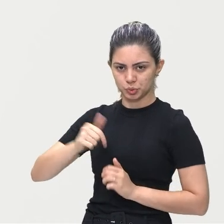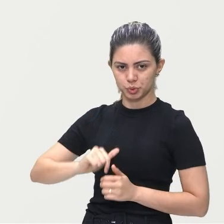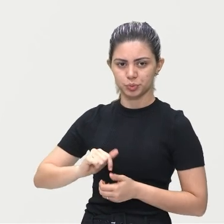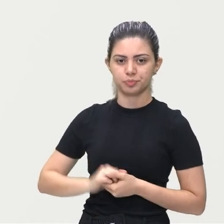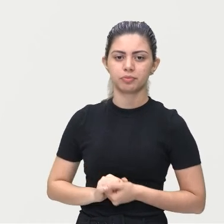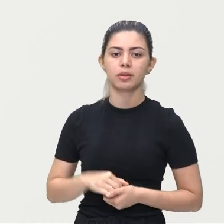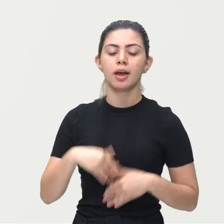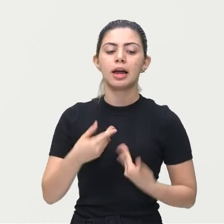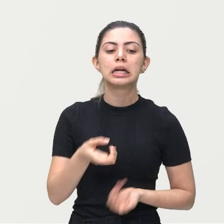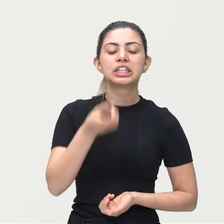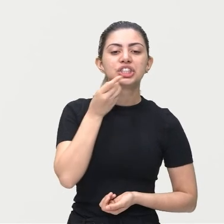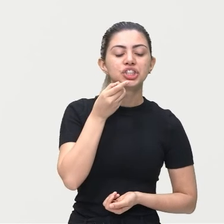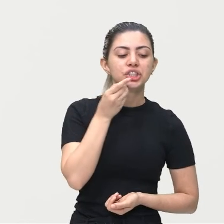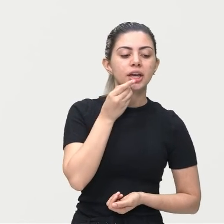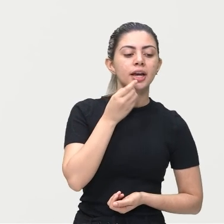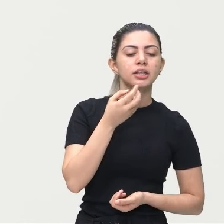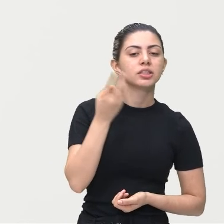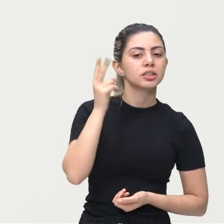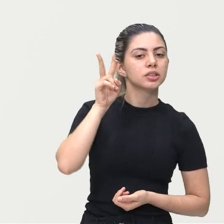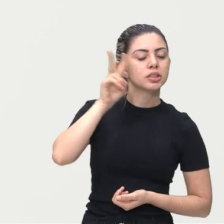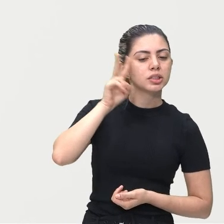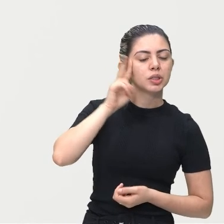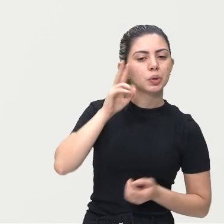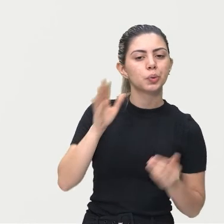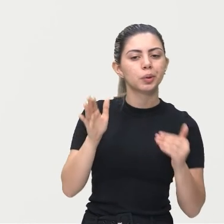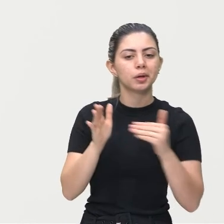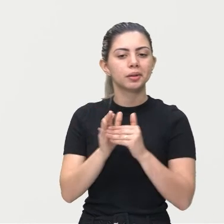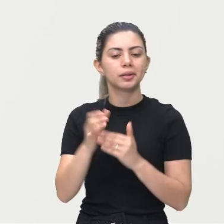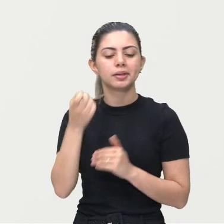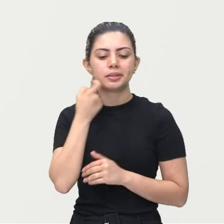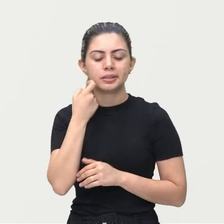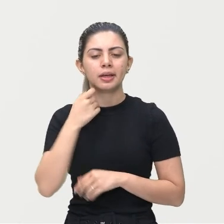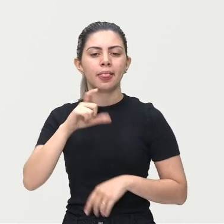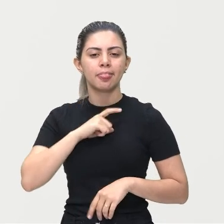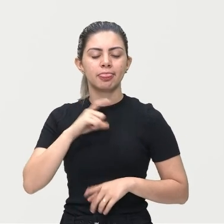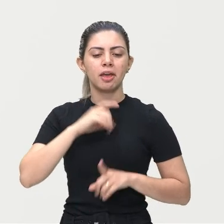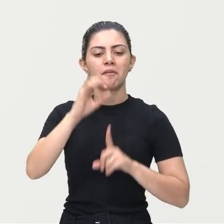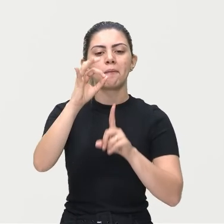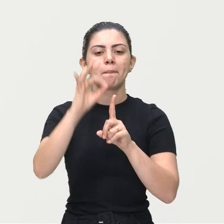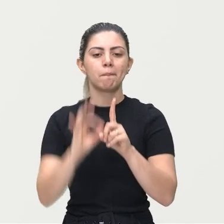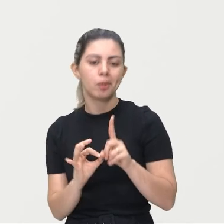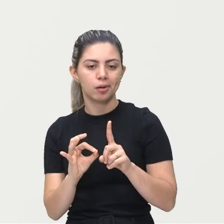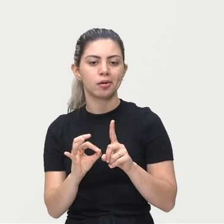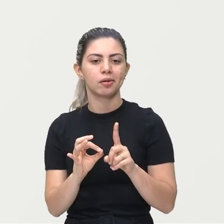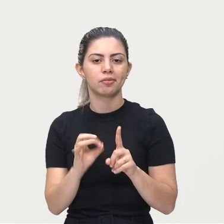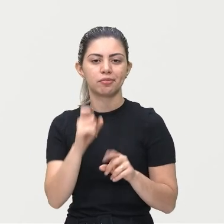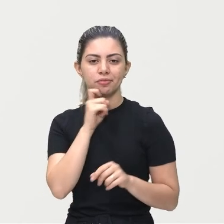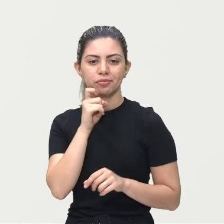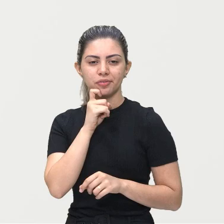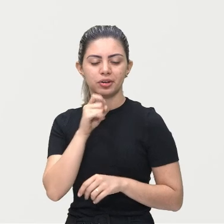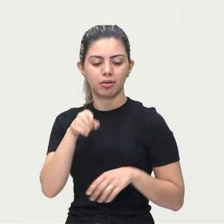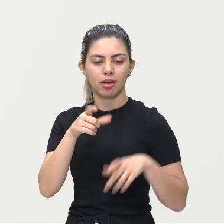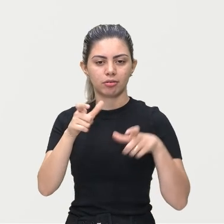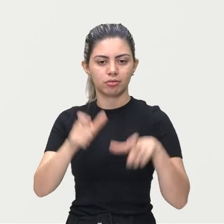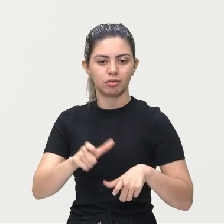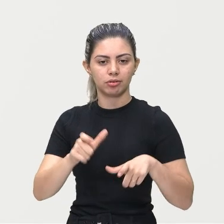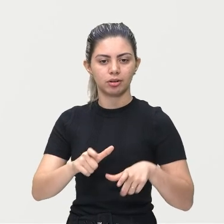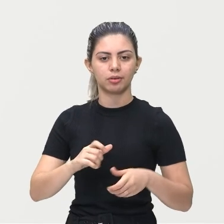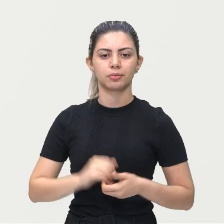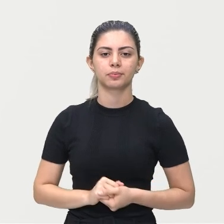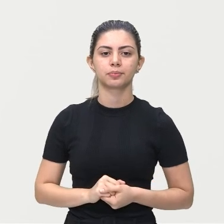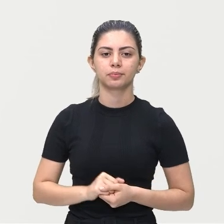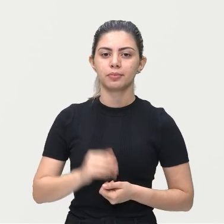dias de segunda-feira e sexta-feira houve a maior queda na temperatura em São Joaquim? Voltamos para a questão